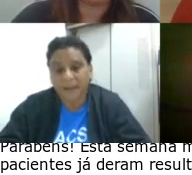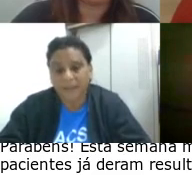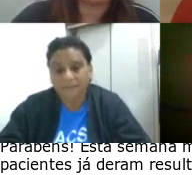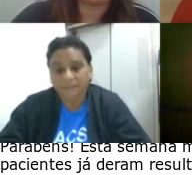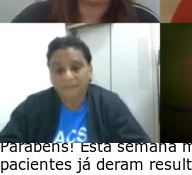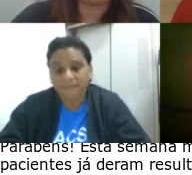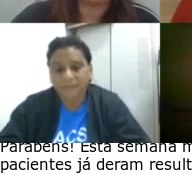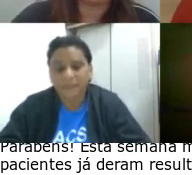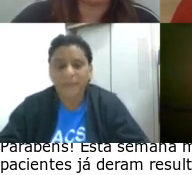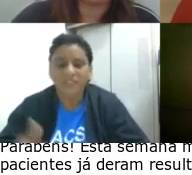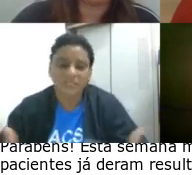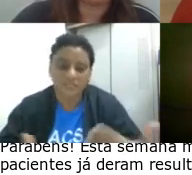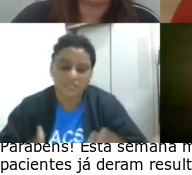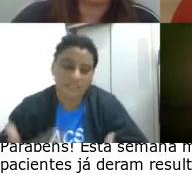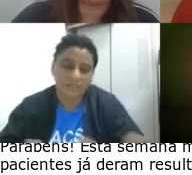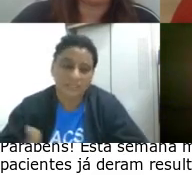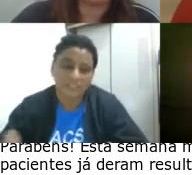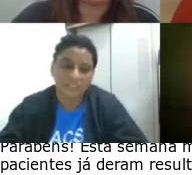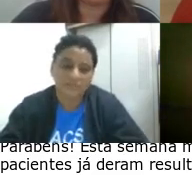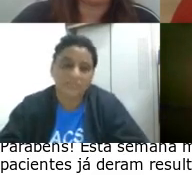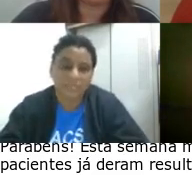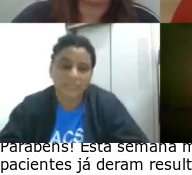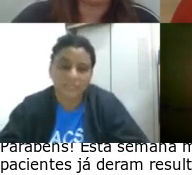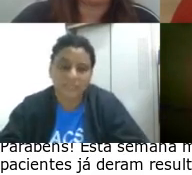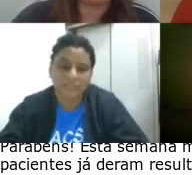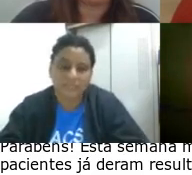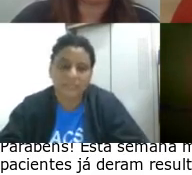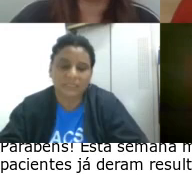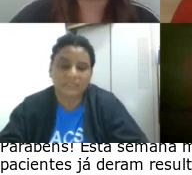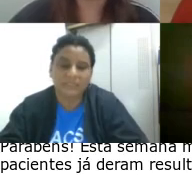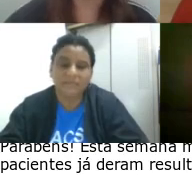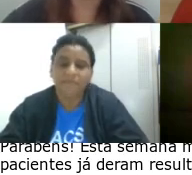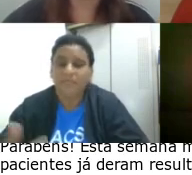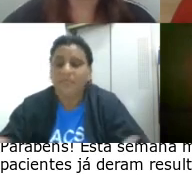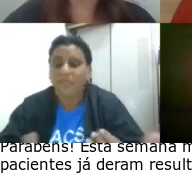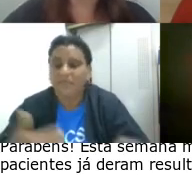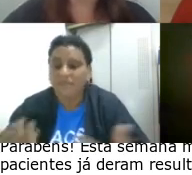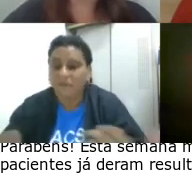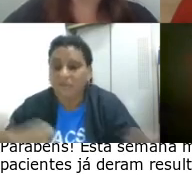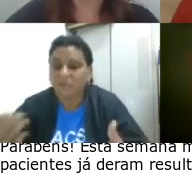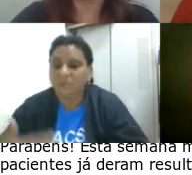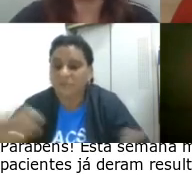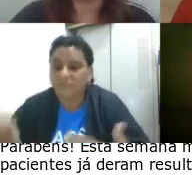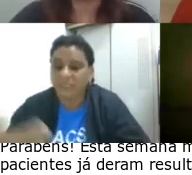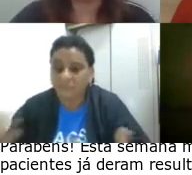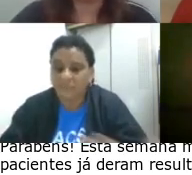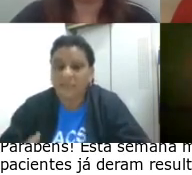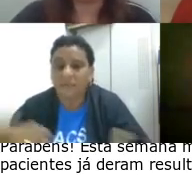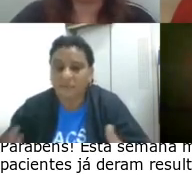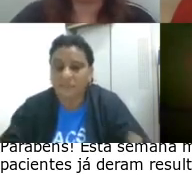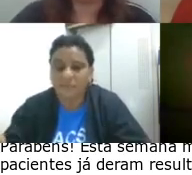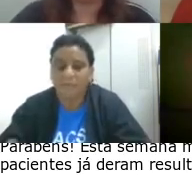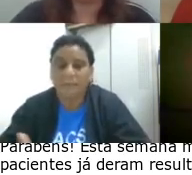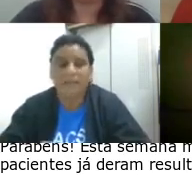trabalhar né eles já já tinham atingido um mês de medicação e aí voltaram a sua vida natural